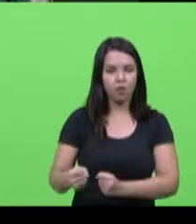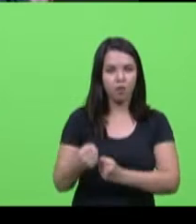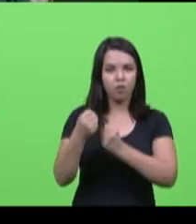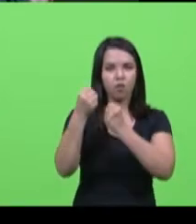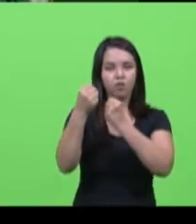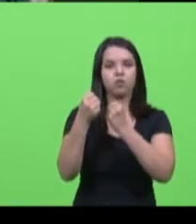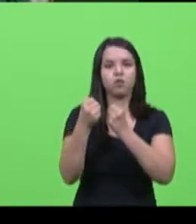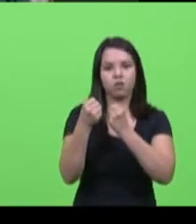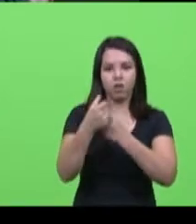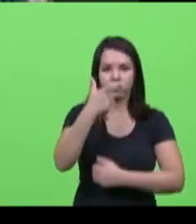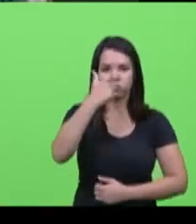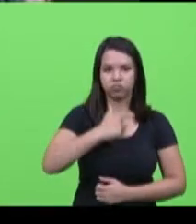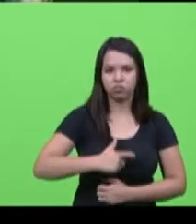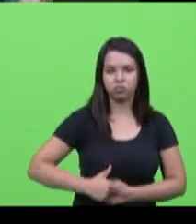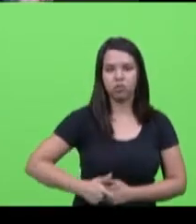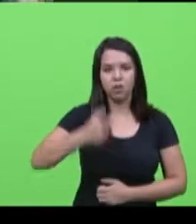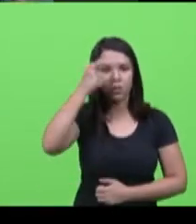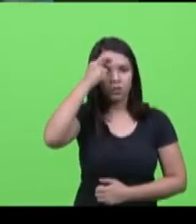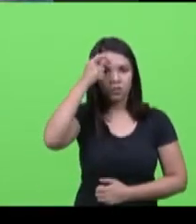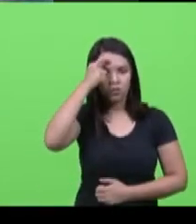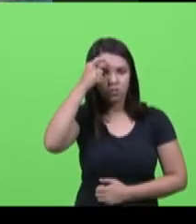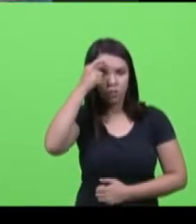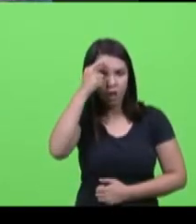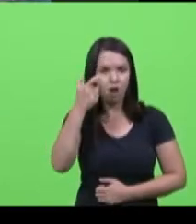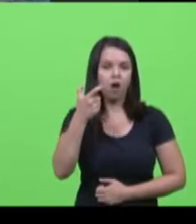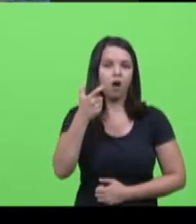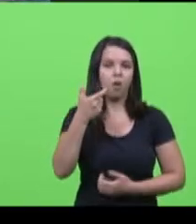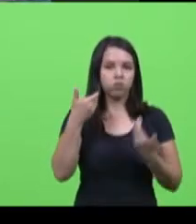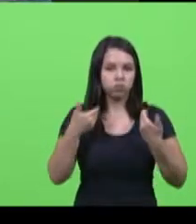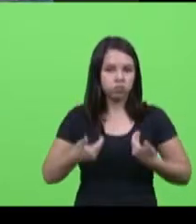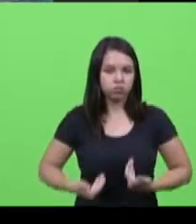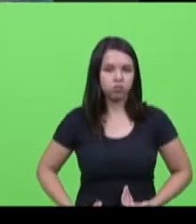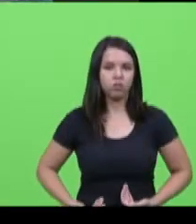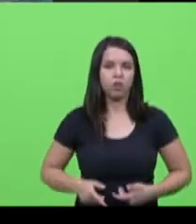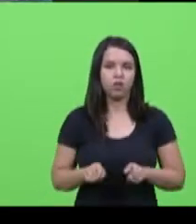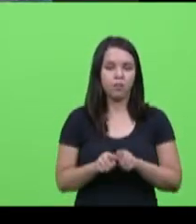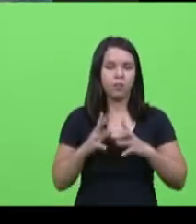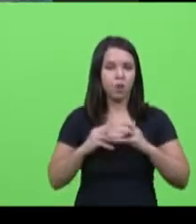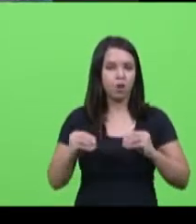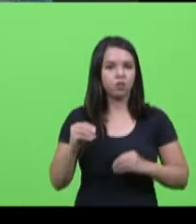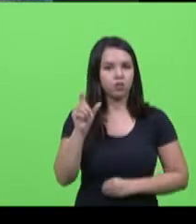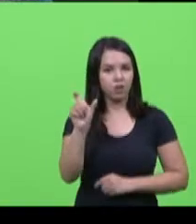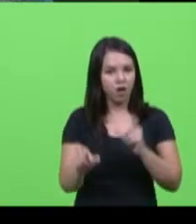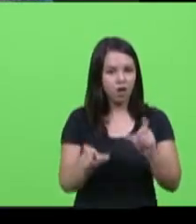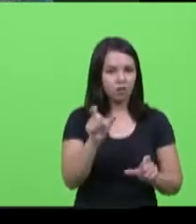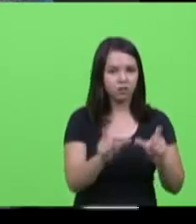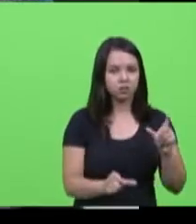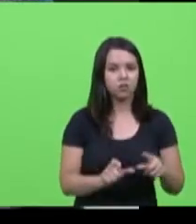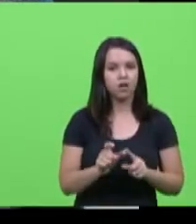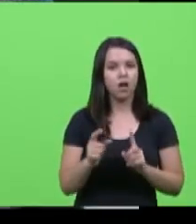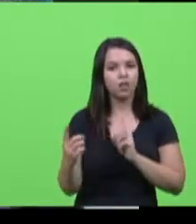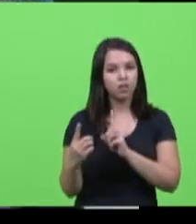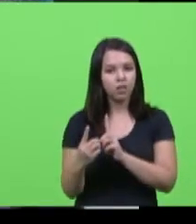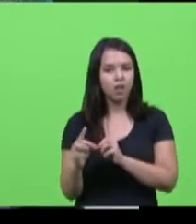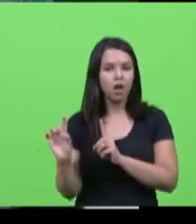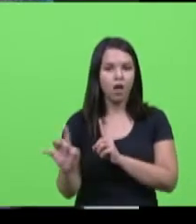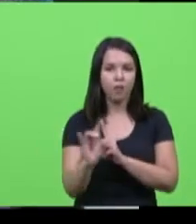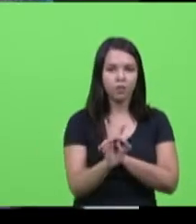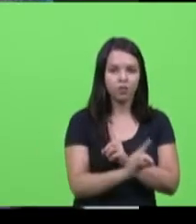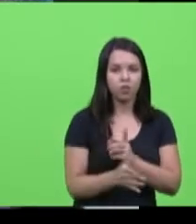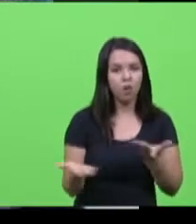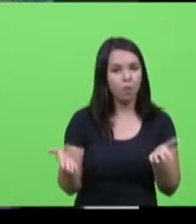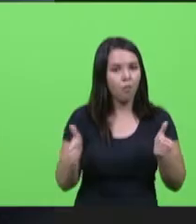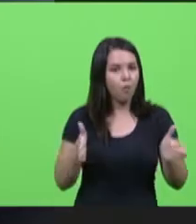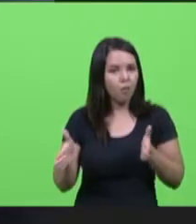imunidade emocional, mental, espiritual das pessoas, atendendo as pessoas nesses momentos, somos grandes parceiros do